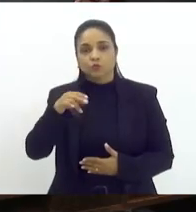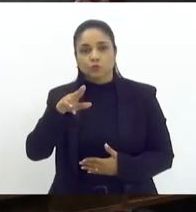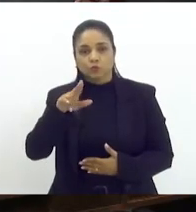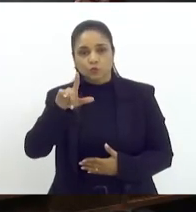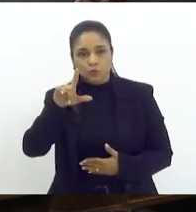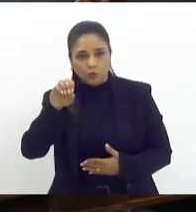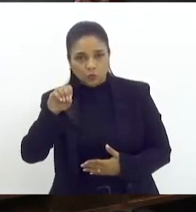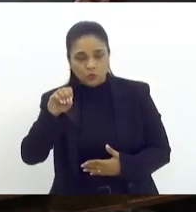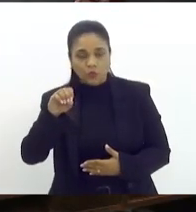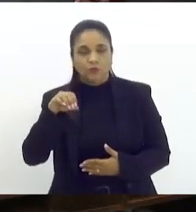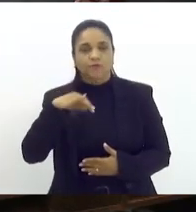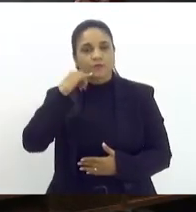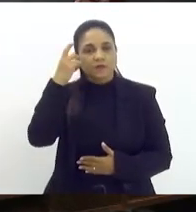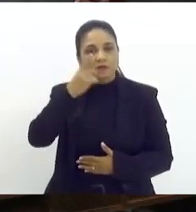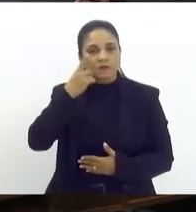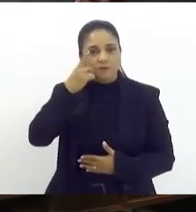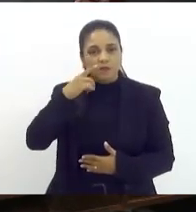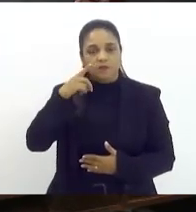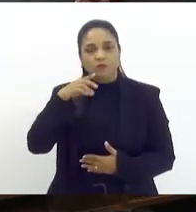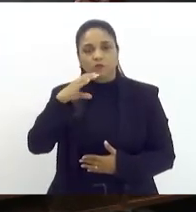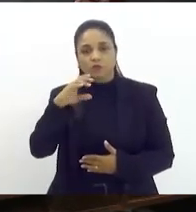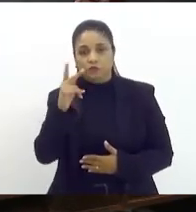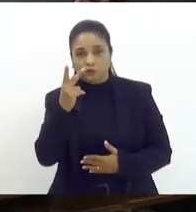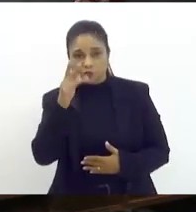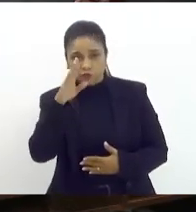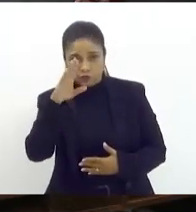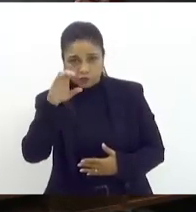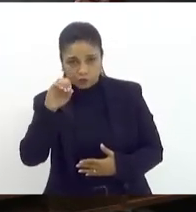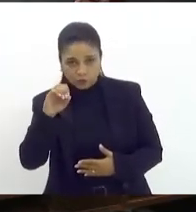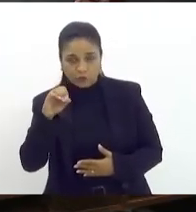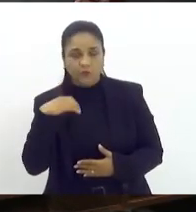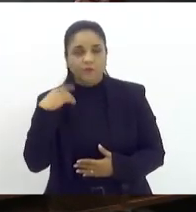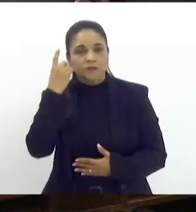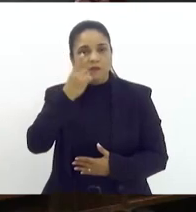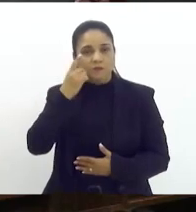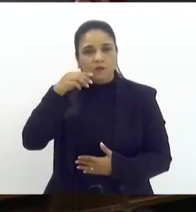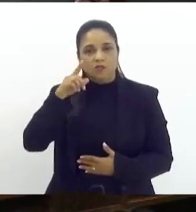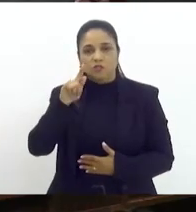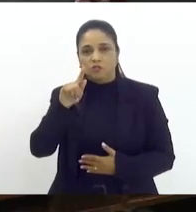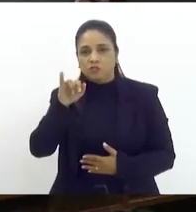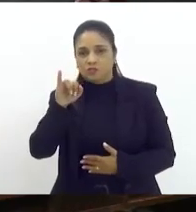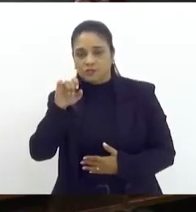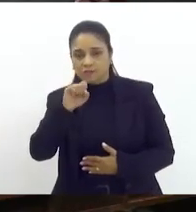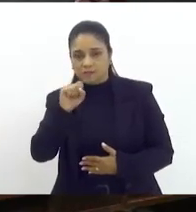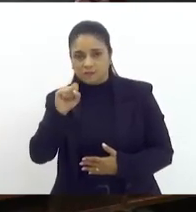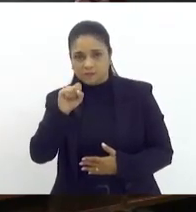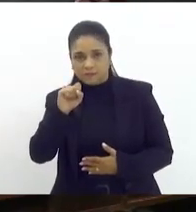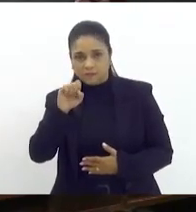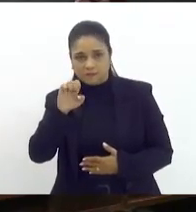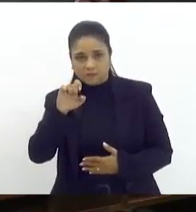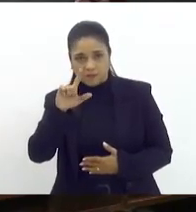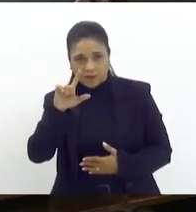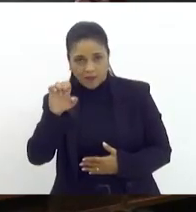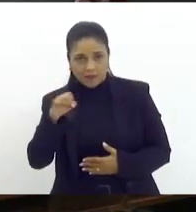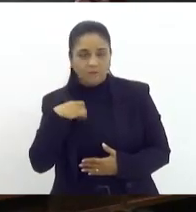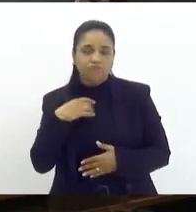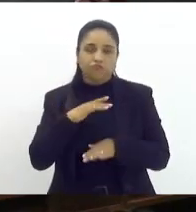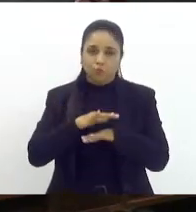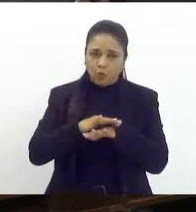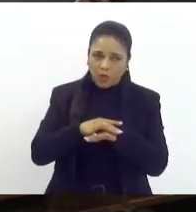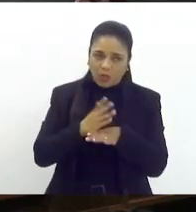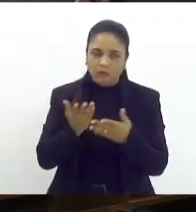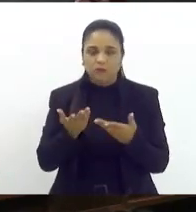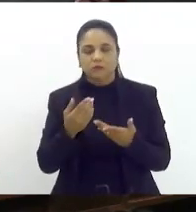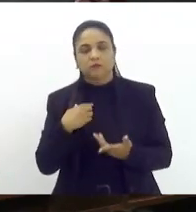Deputado Chico Machado Deputado Gisele Monteiro está adoentada